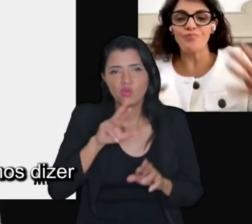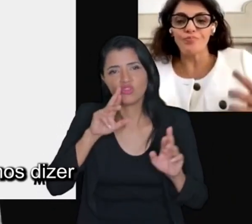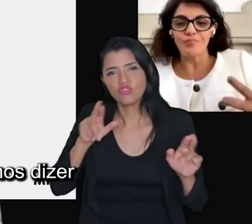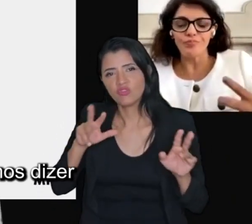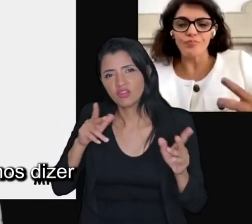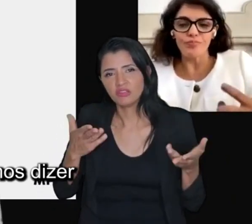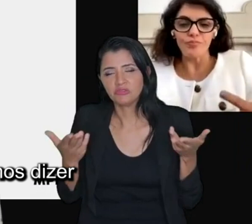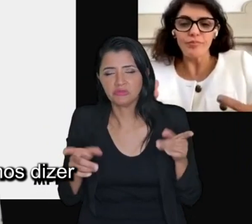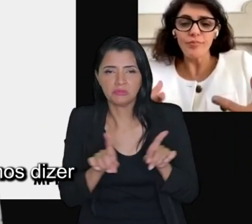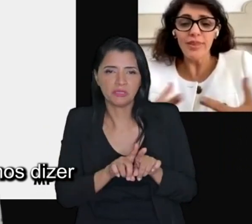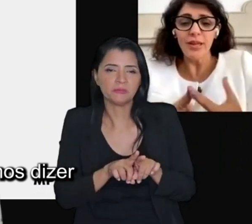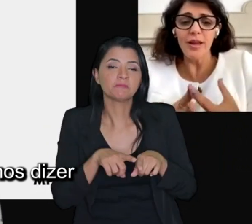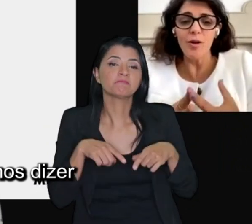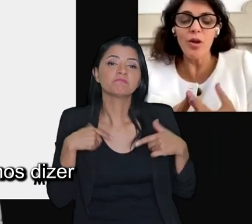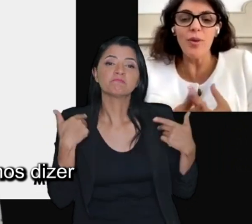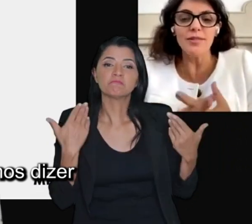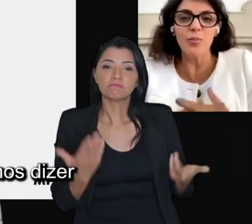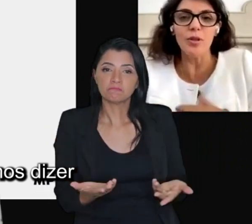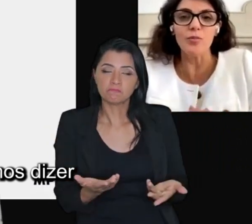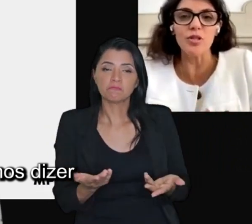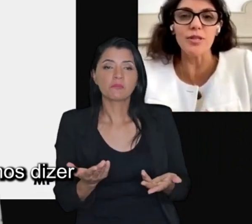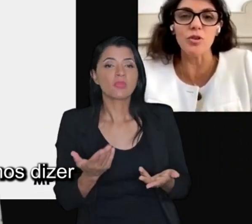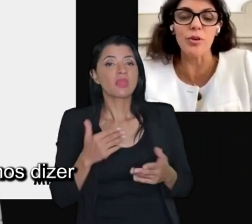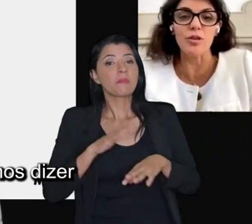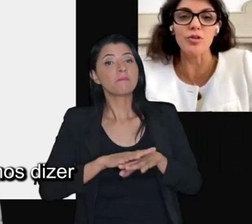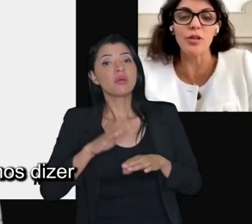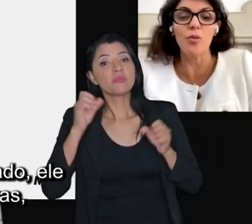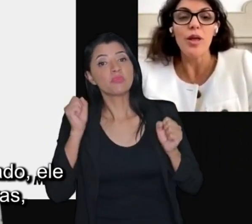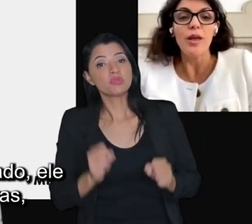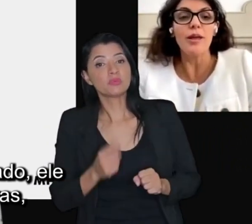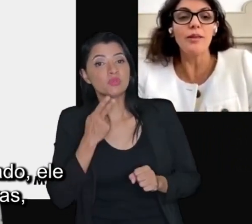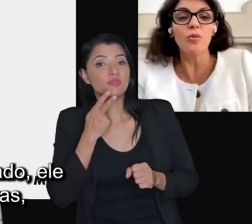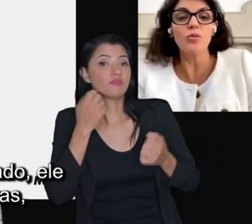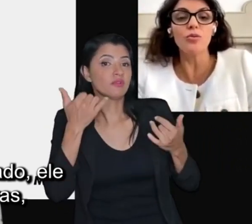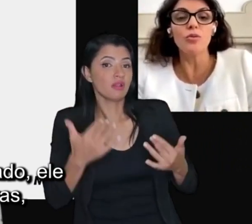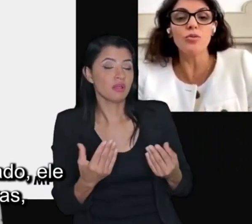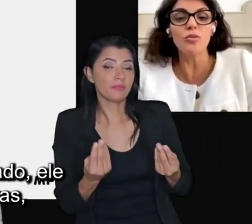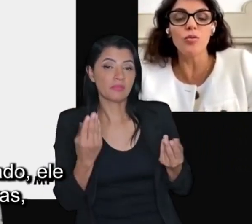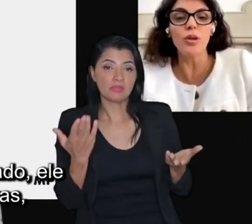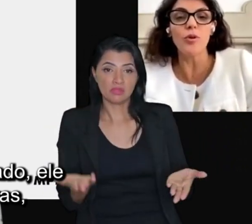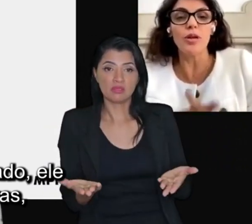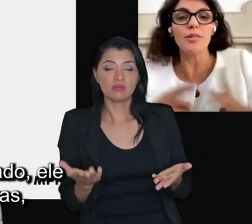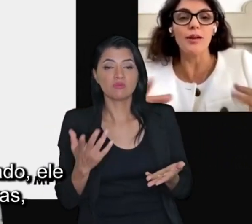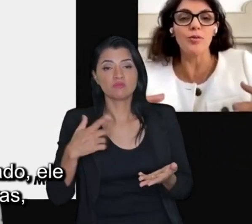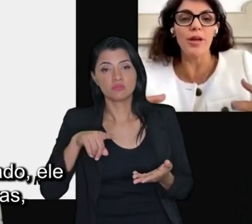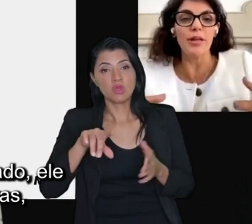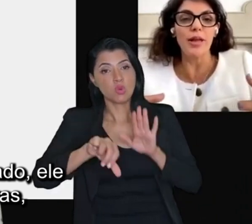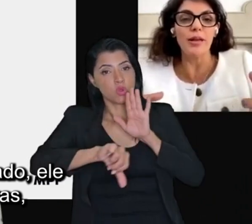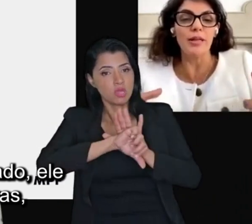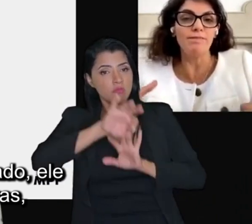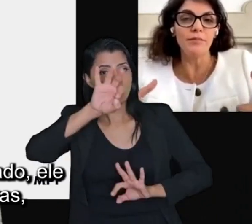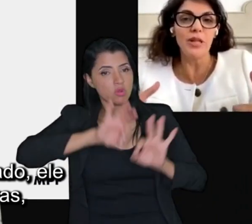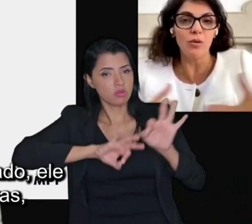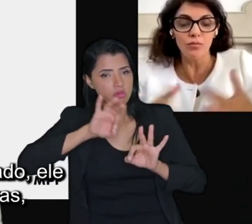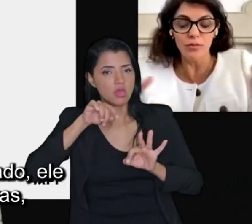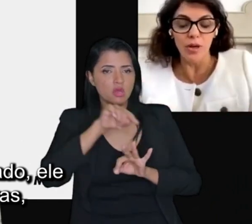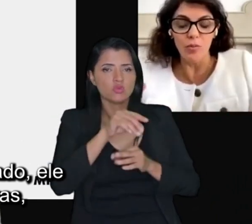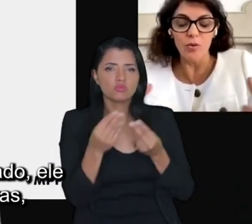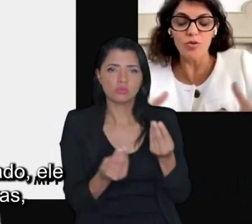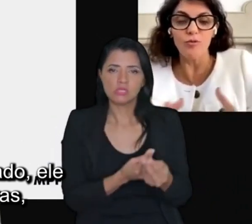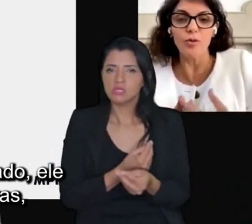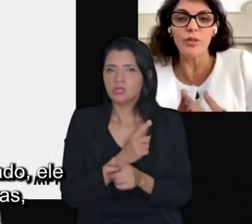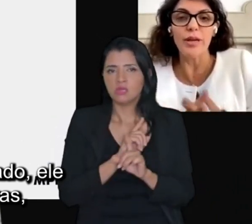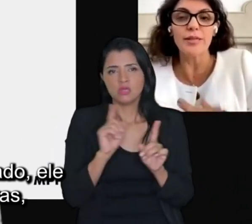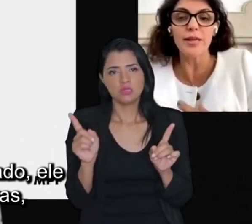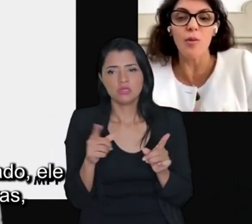Bom, o que mais que podemos dizer sobre isso? Então o crime organizado ele